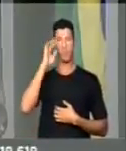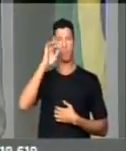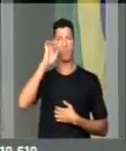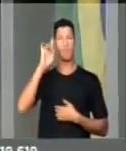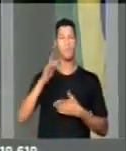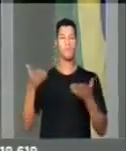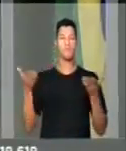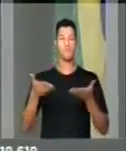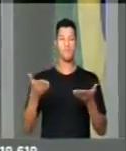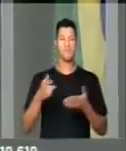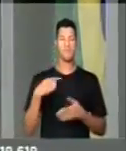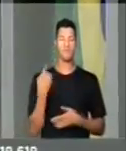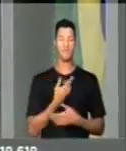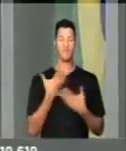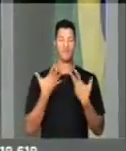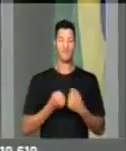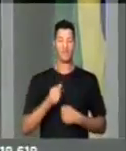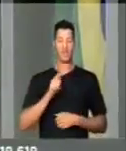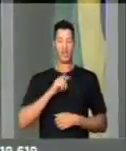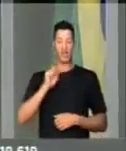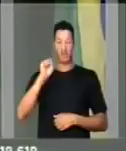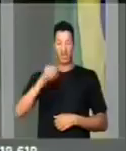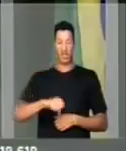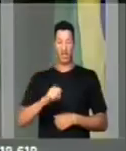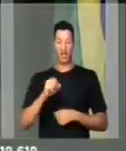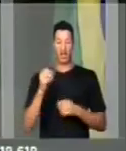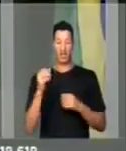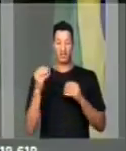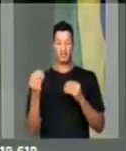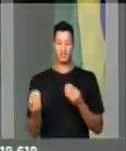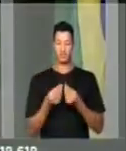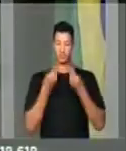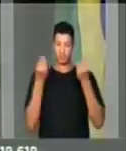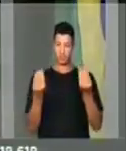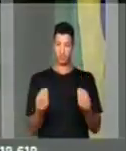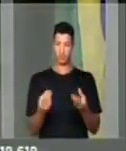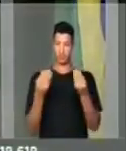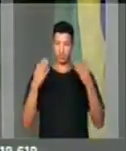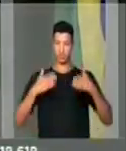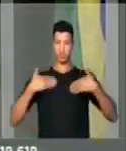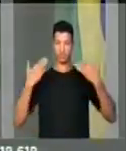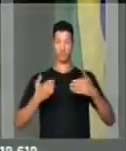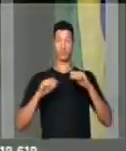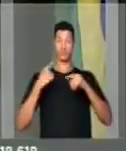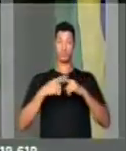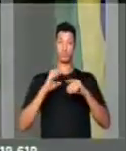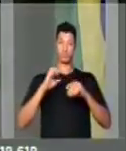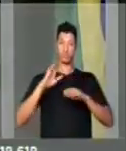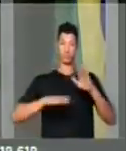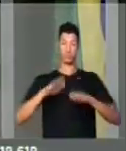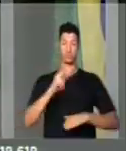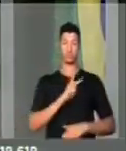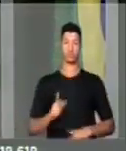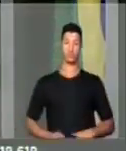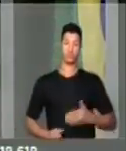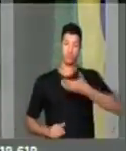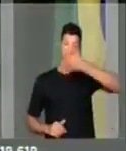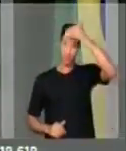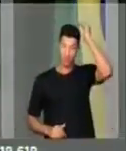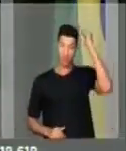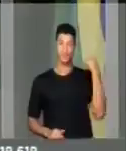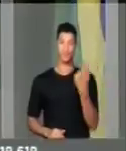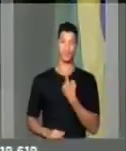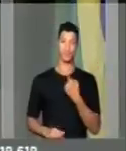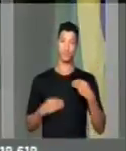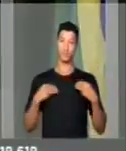de hoje, nós vamos ter sim muitas e muitas alegrias, porque se depender do presidente Michel Temer, do